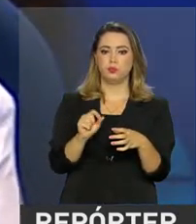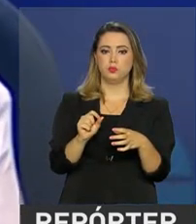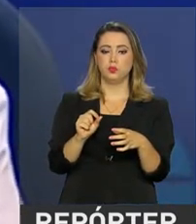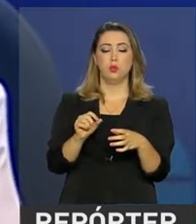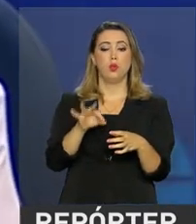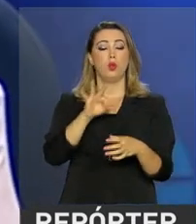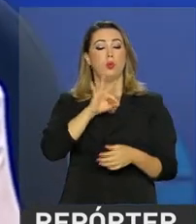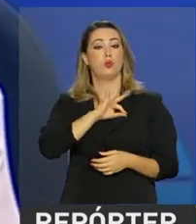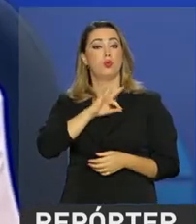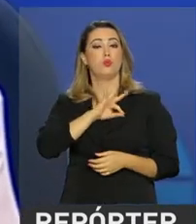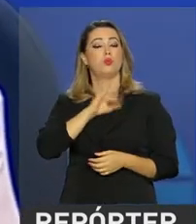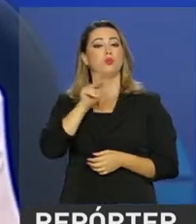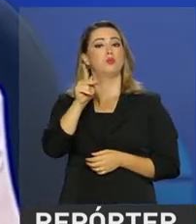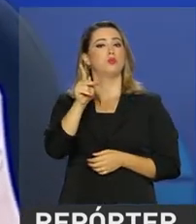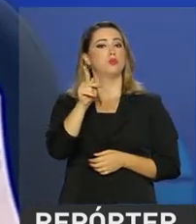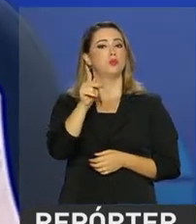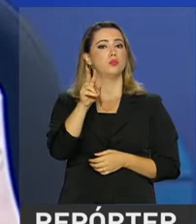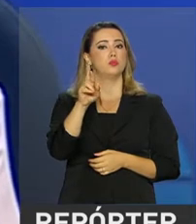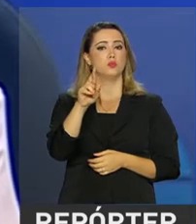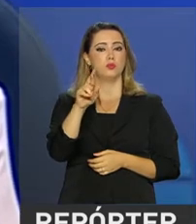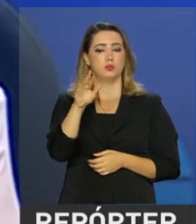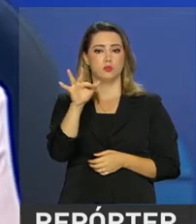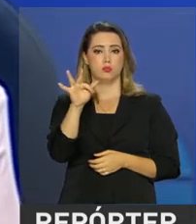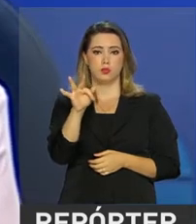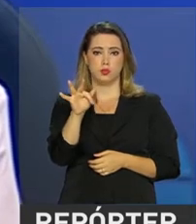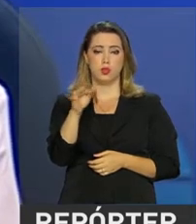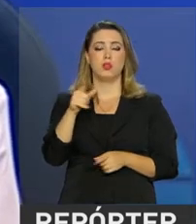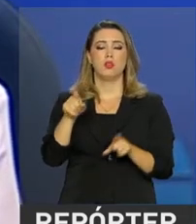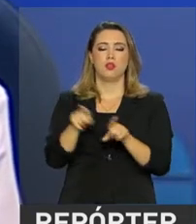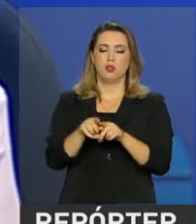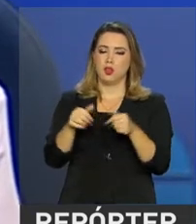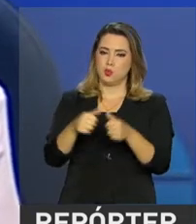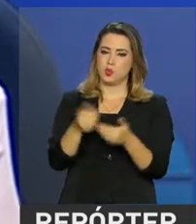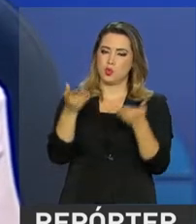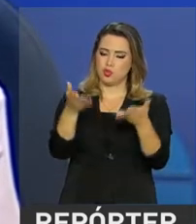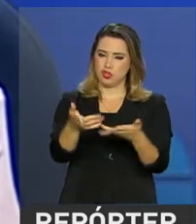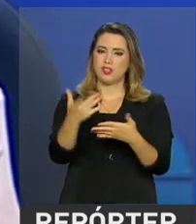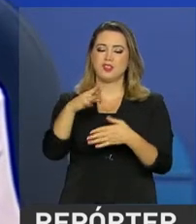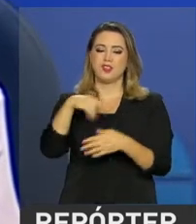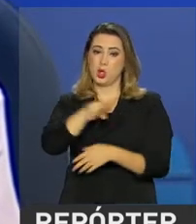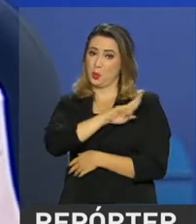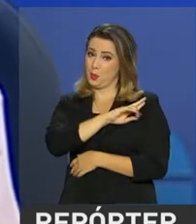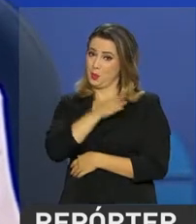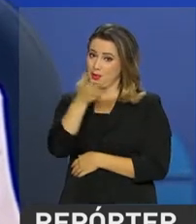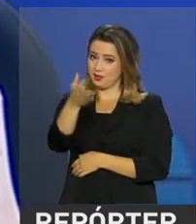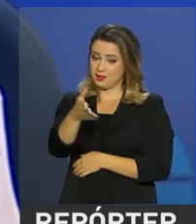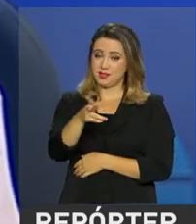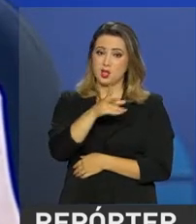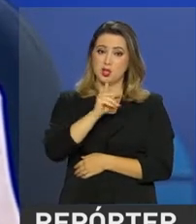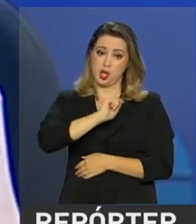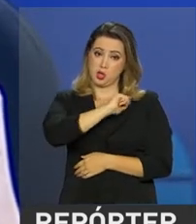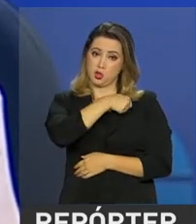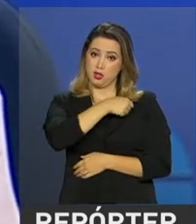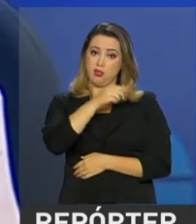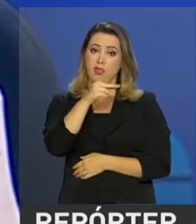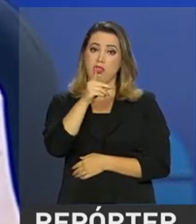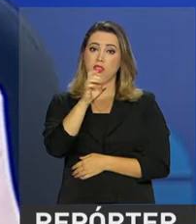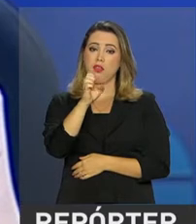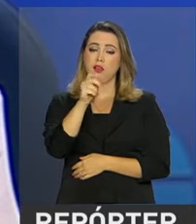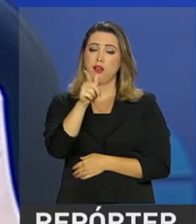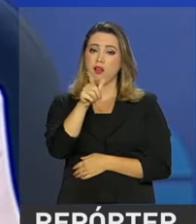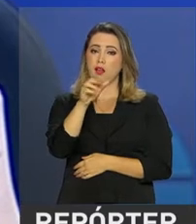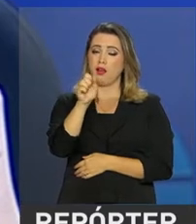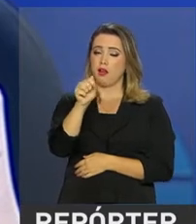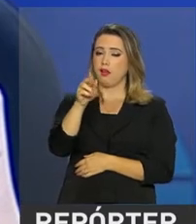de Polícia Federal, temos inclusive a representação nessa coletiva do delegado Franco Perazzoni,